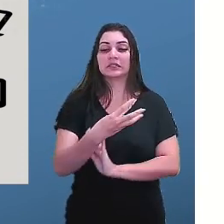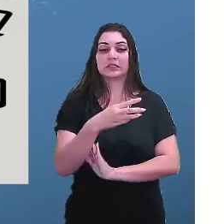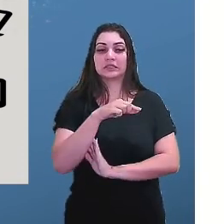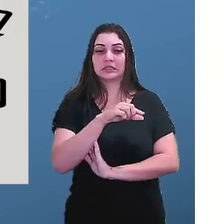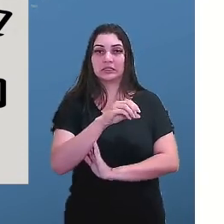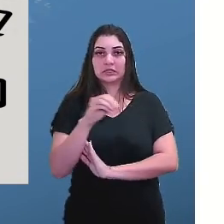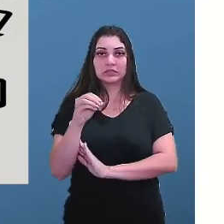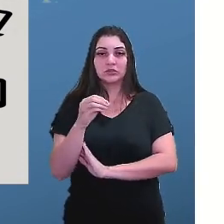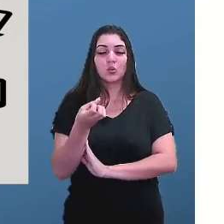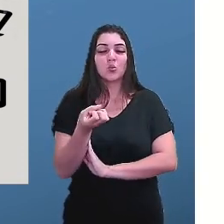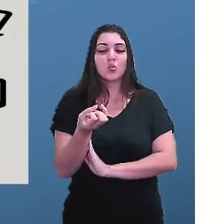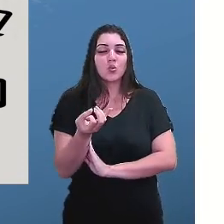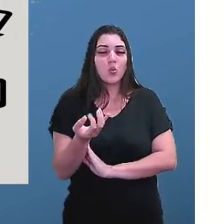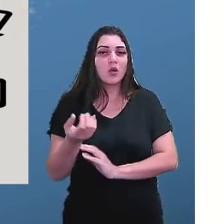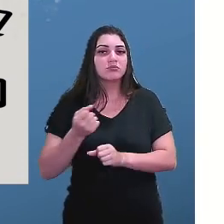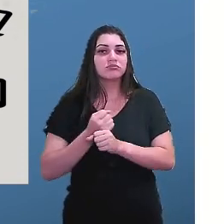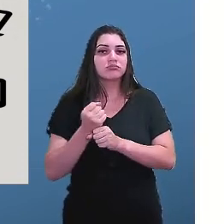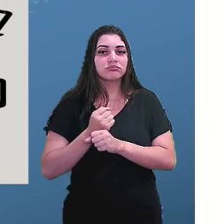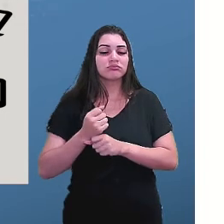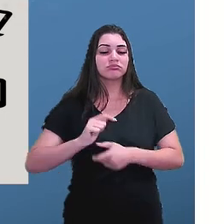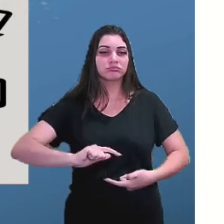evolução?